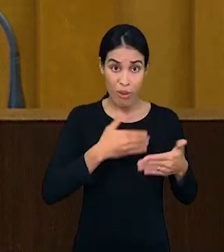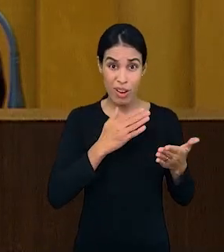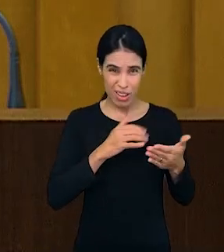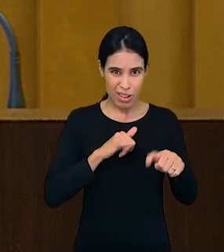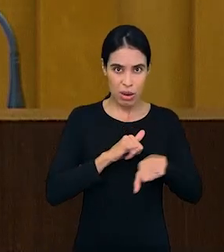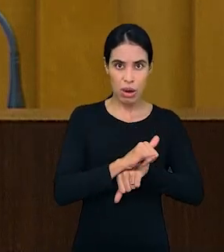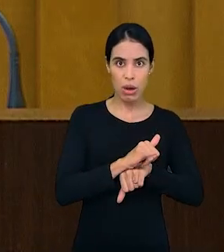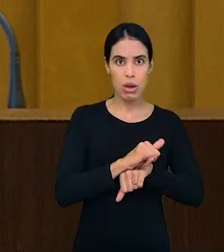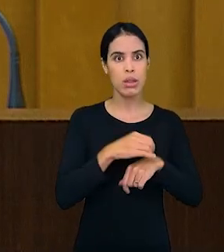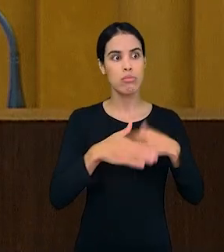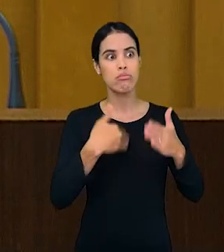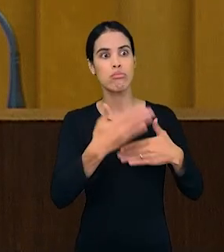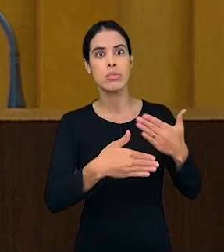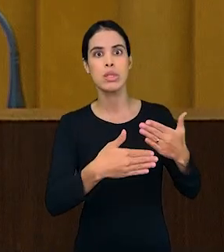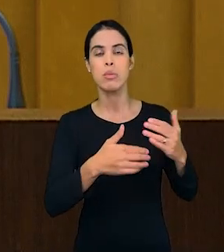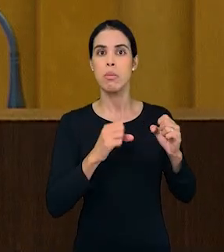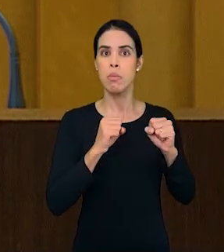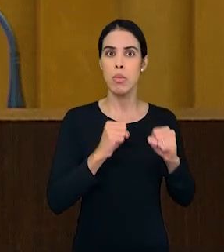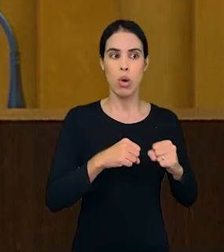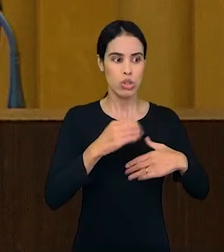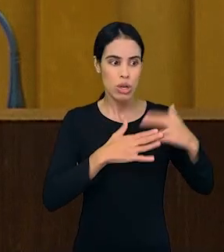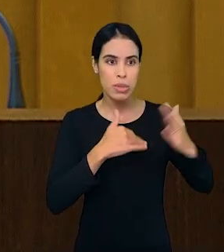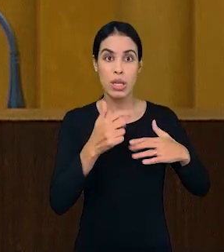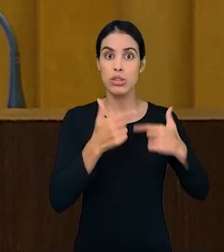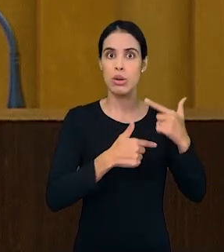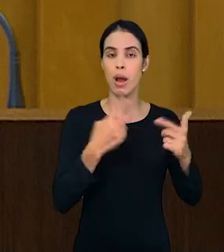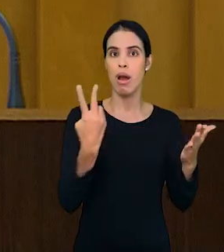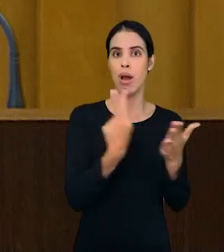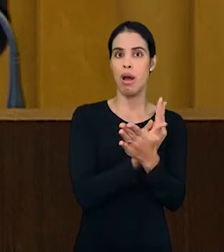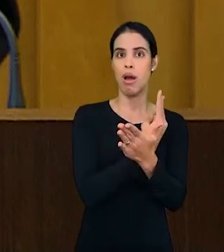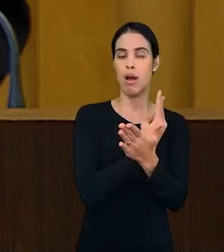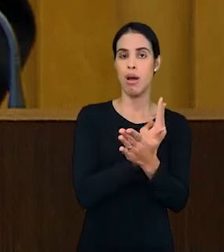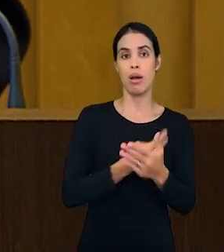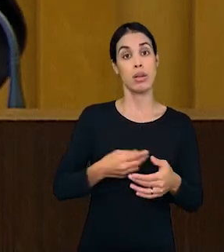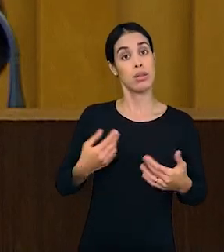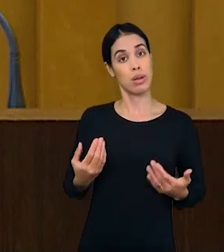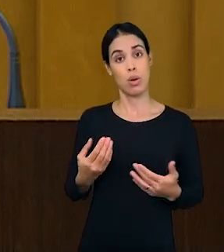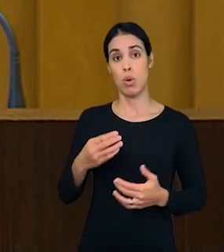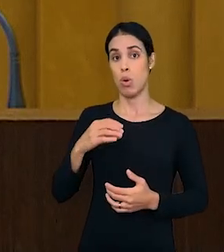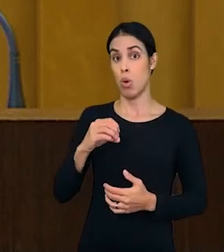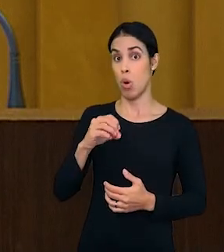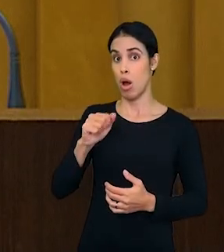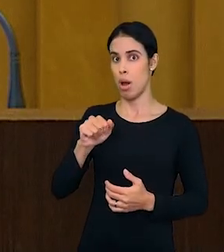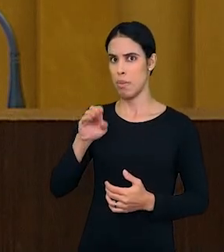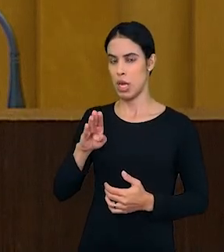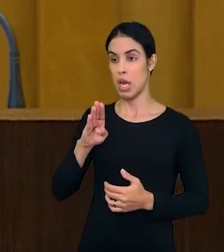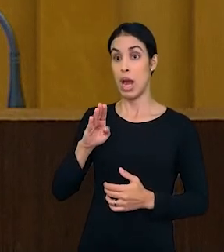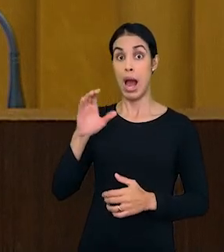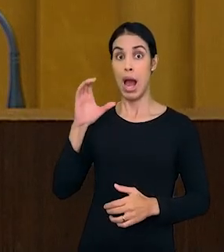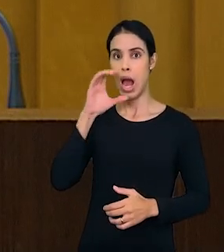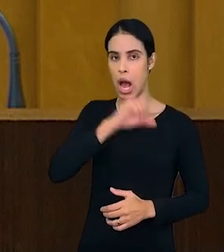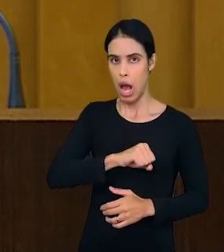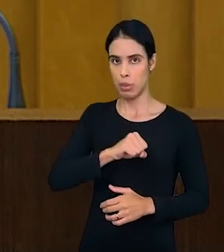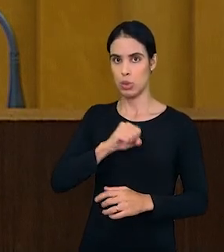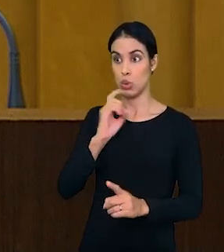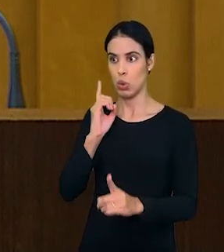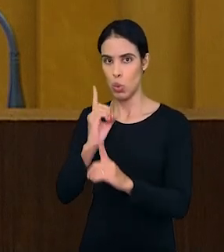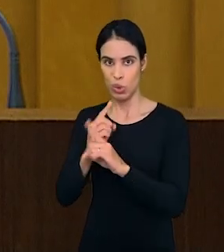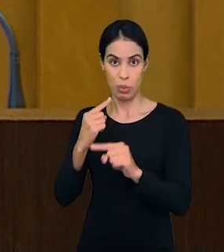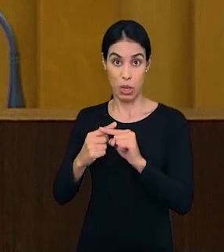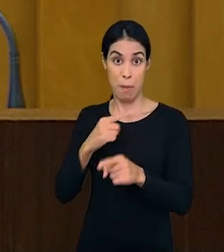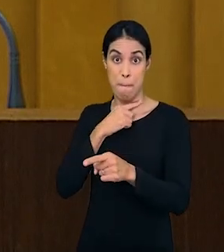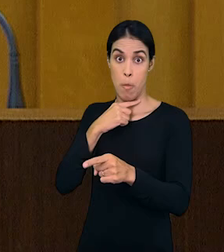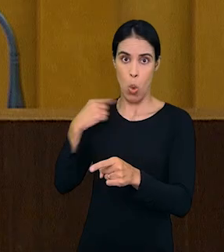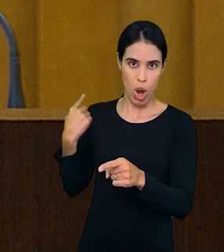malefício terrível às pessoas. Já na advocacia não se sente isso de imediato, ninguém